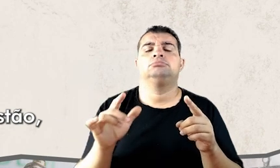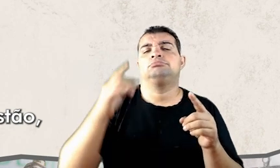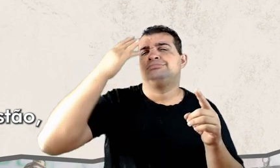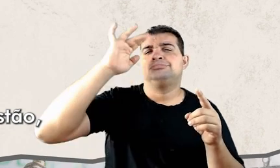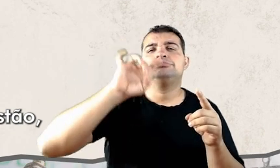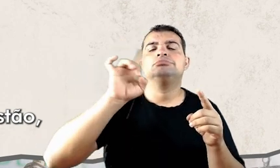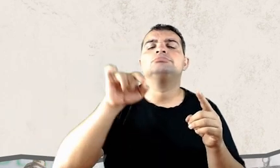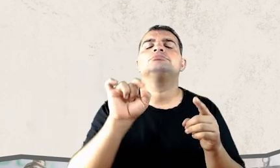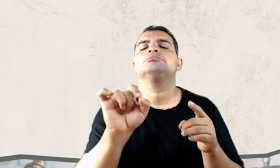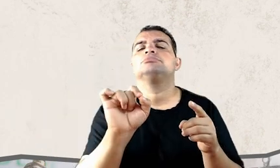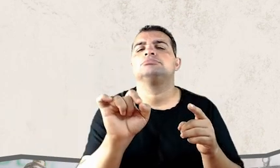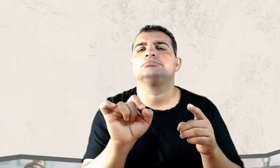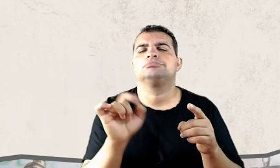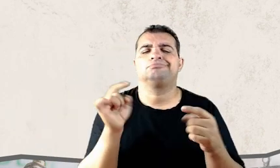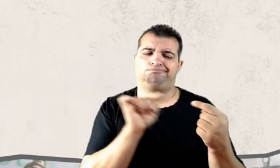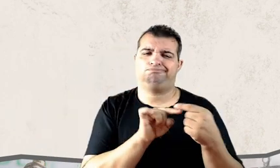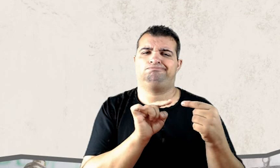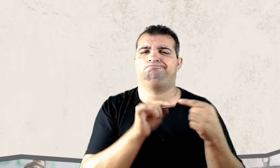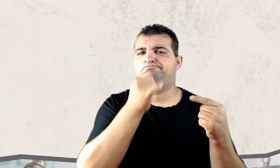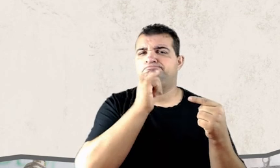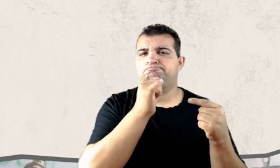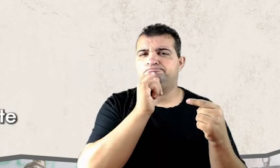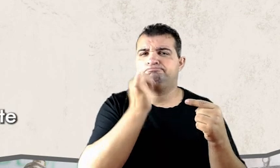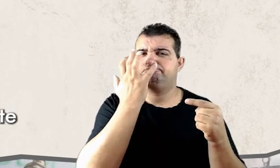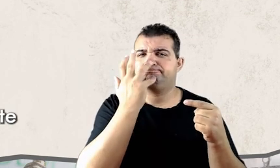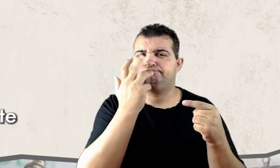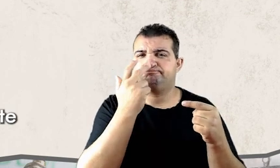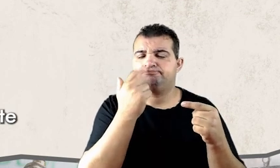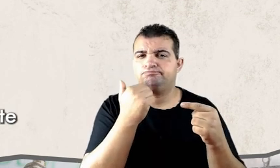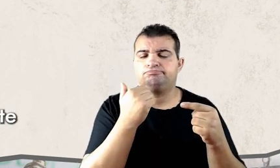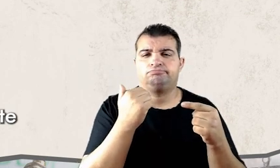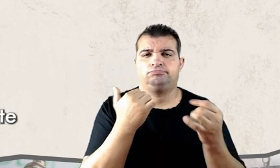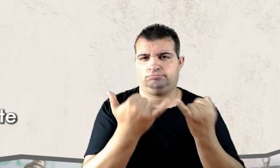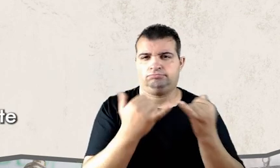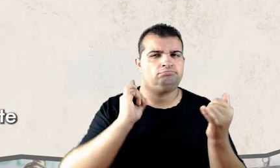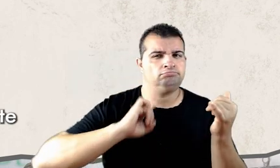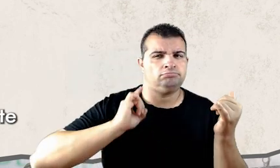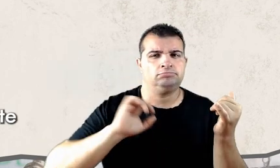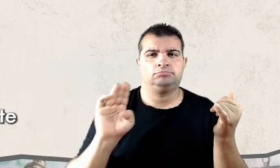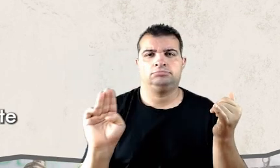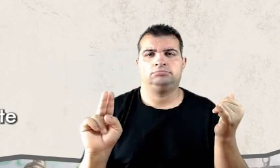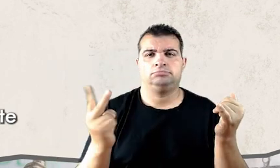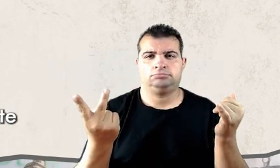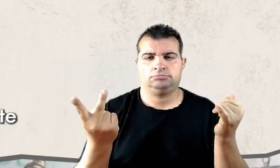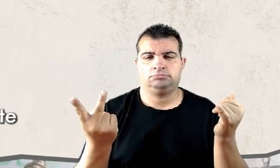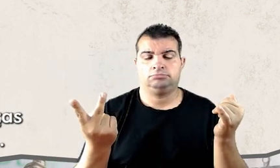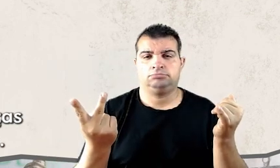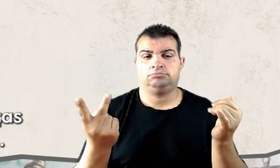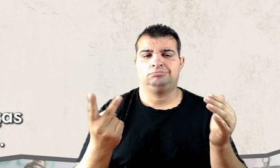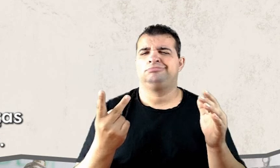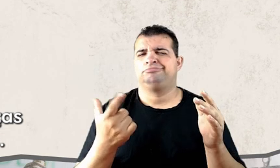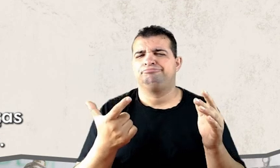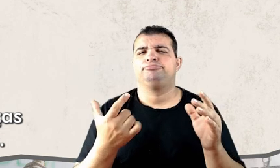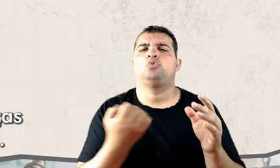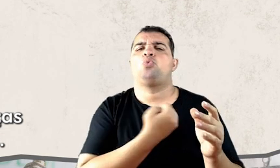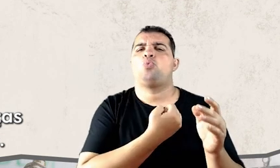é a seguinte: ela aplica os testes nas crianças de Belo Horizonte e os resultados estão